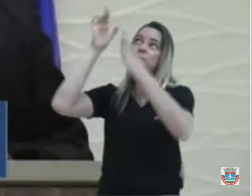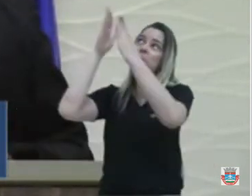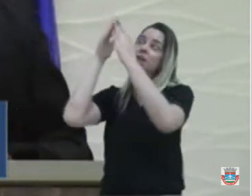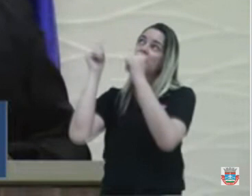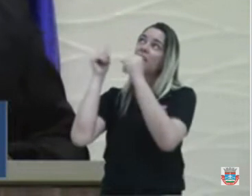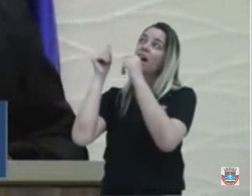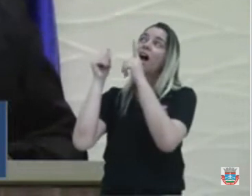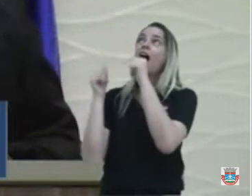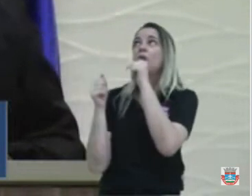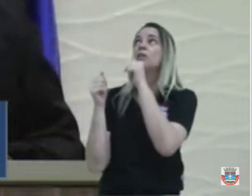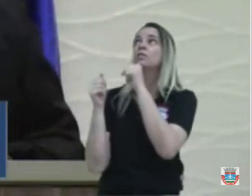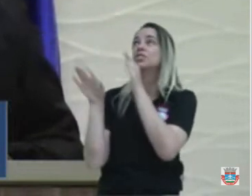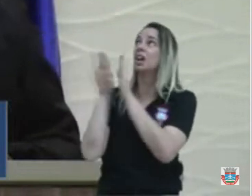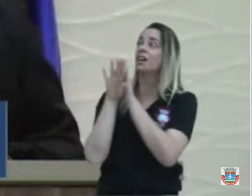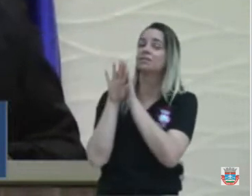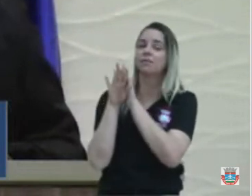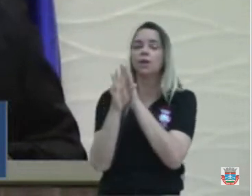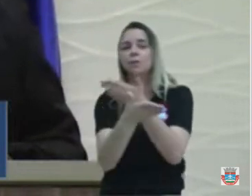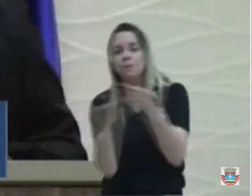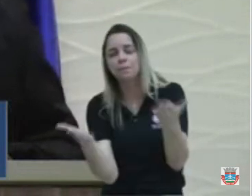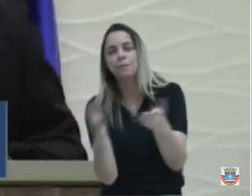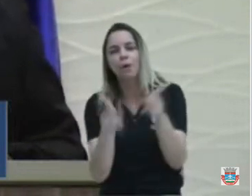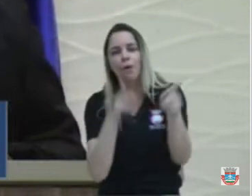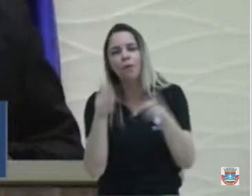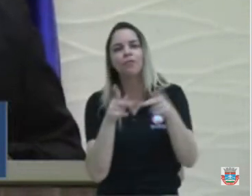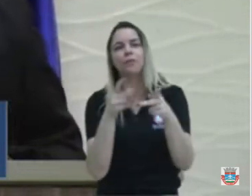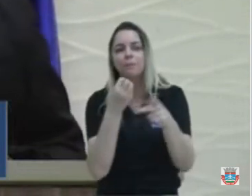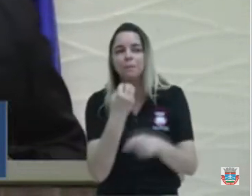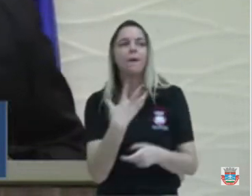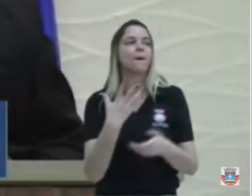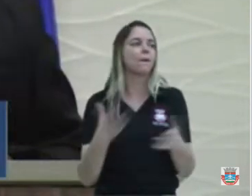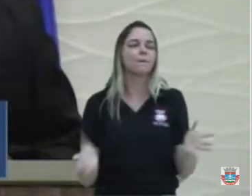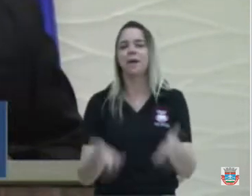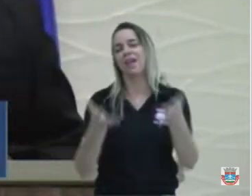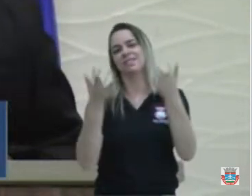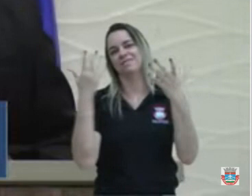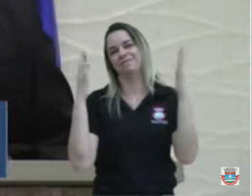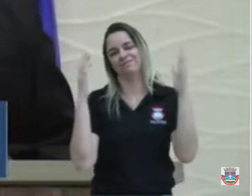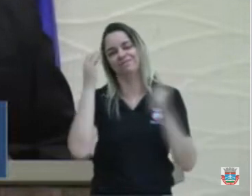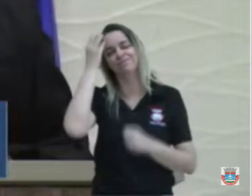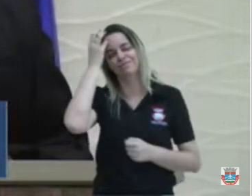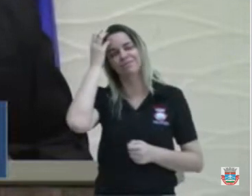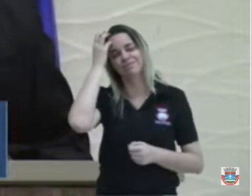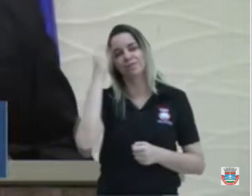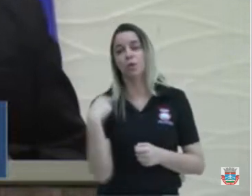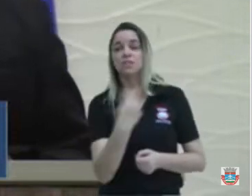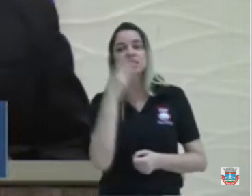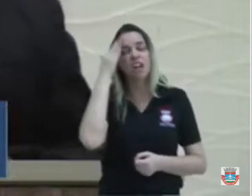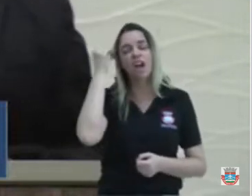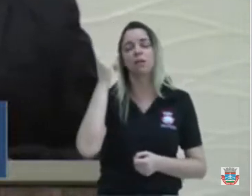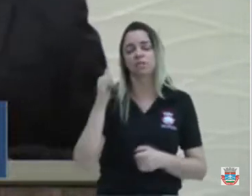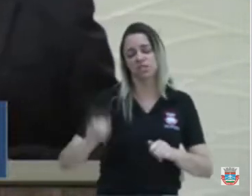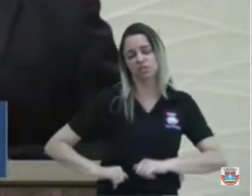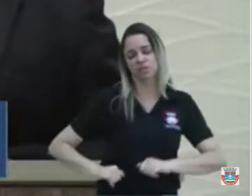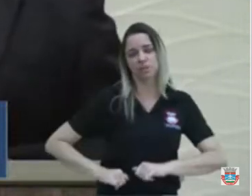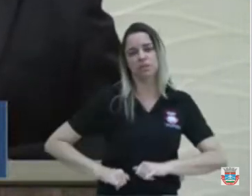chegue água, que a nossa população merece, e muito. E a gente sabemos do sofrimento daquela